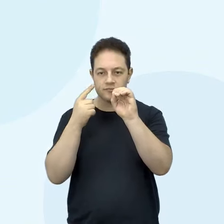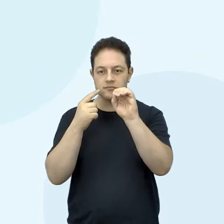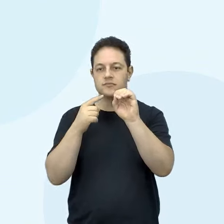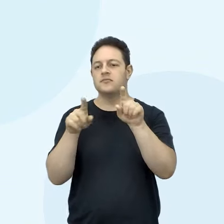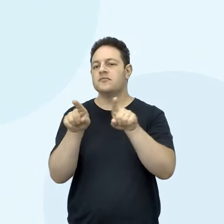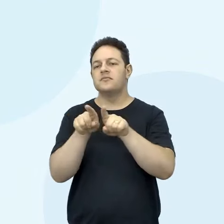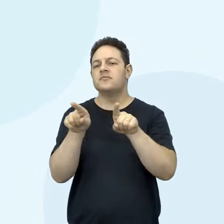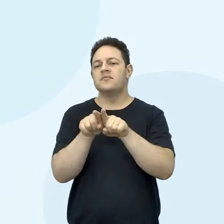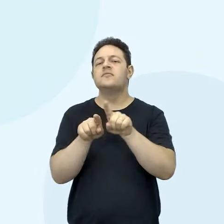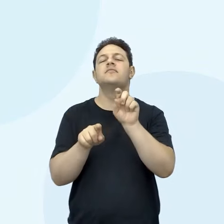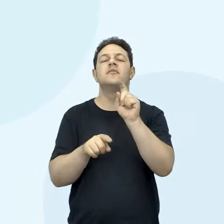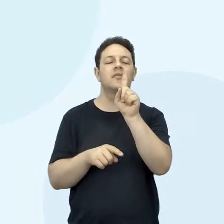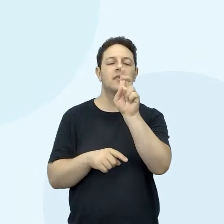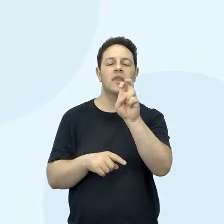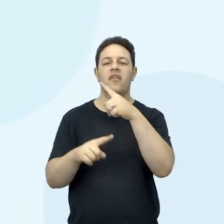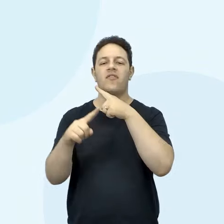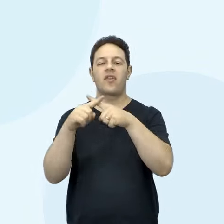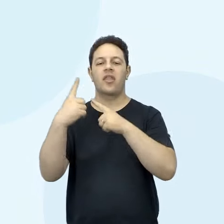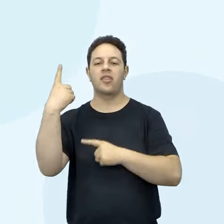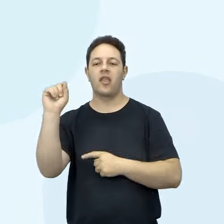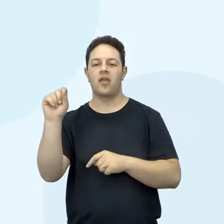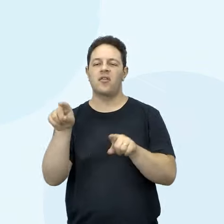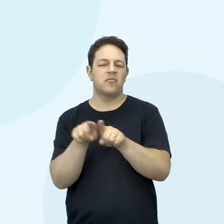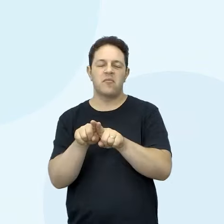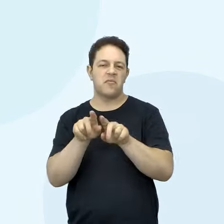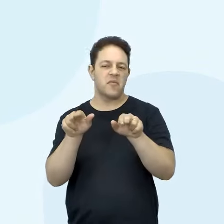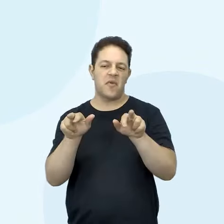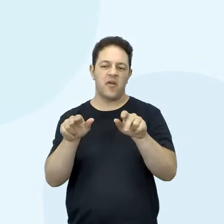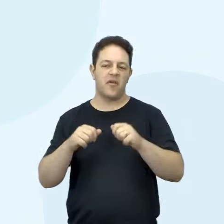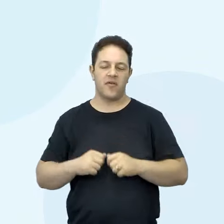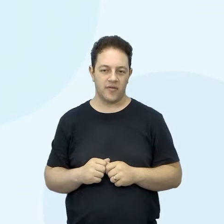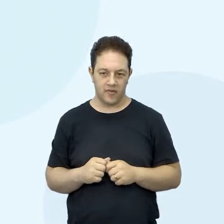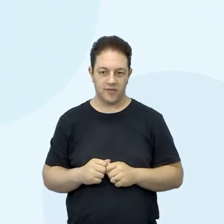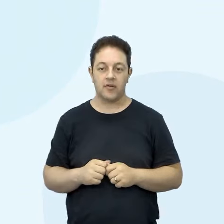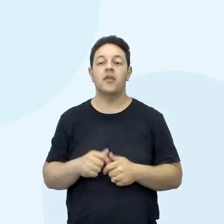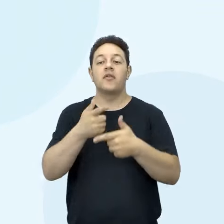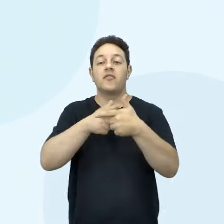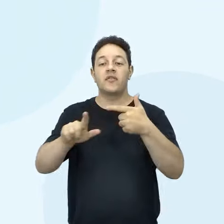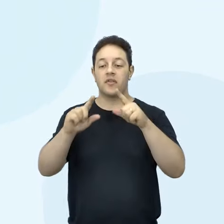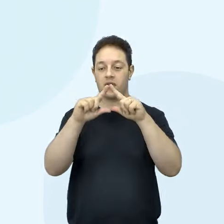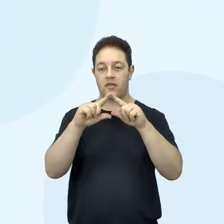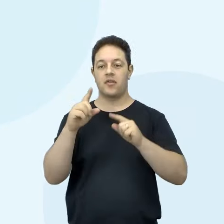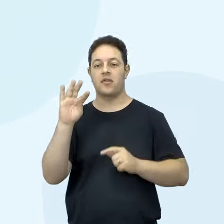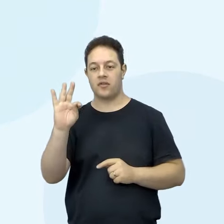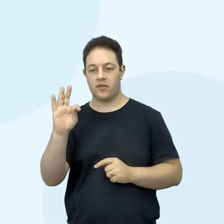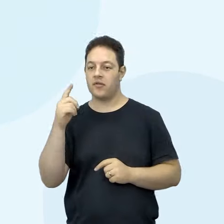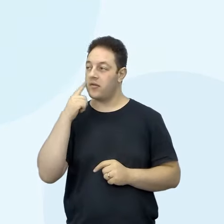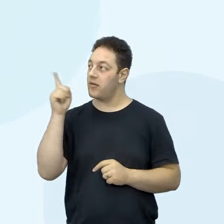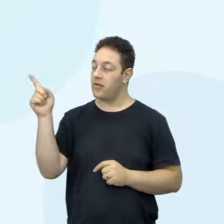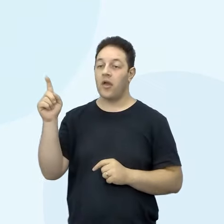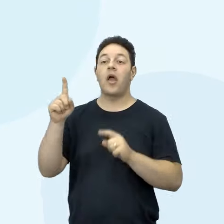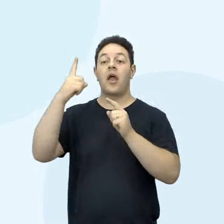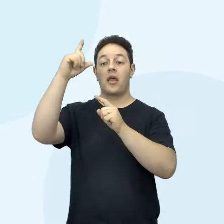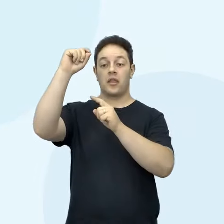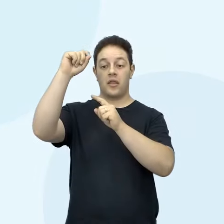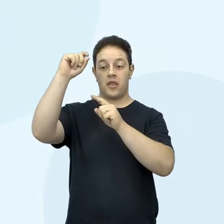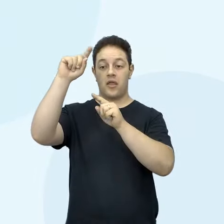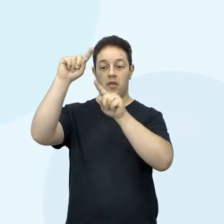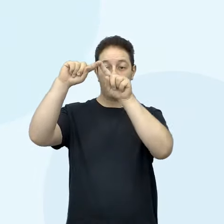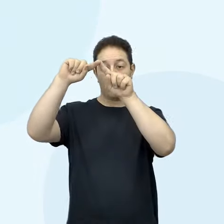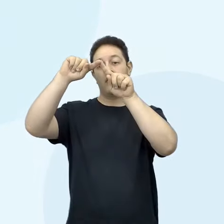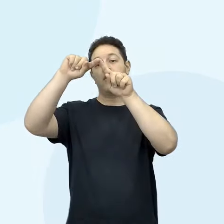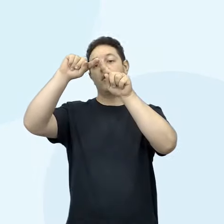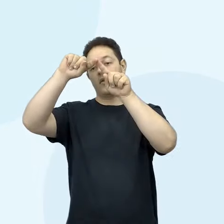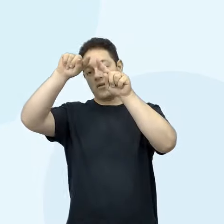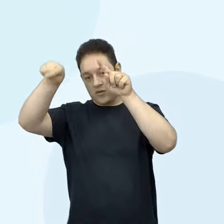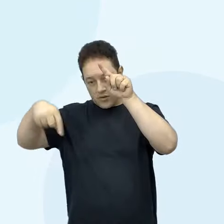ó, sobre ΔT. Aí eu vou passar esse 10 que está multiplicando aqui para cá dividindo